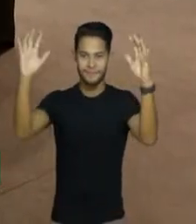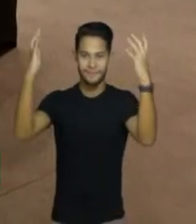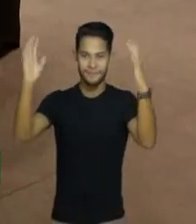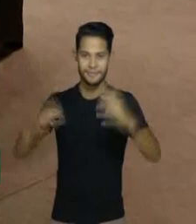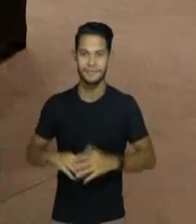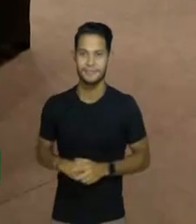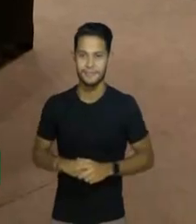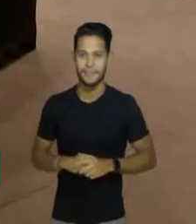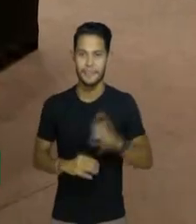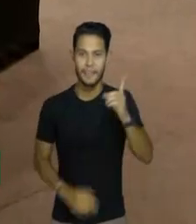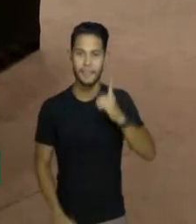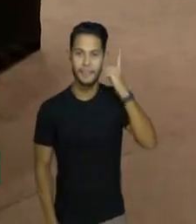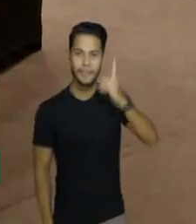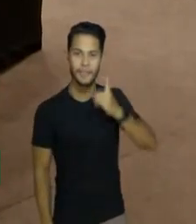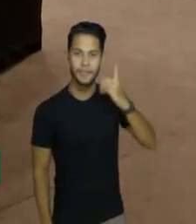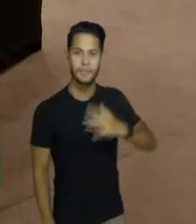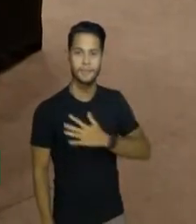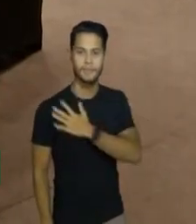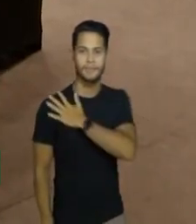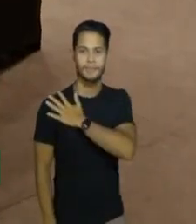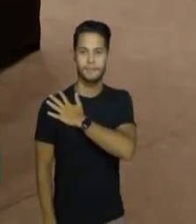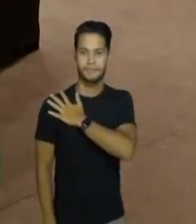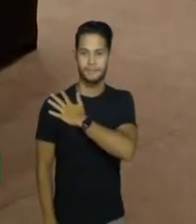Deputado Napoleão Bernardes.